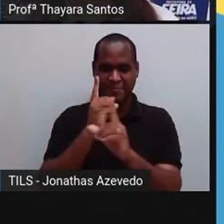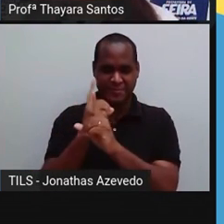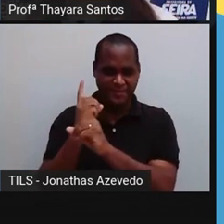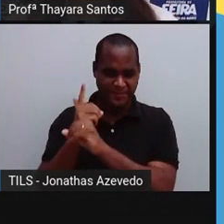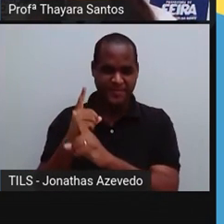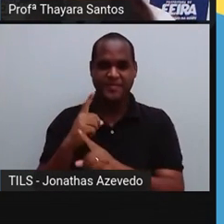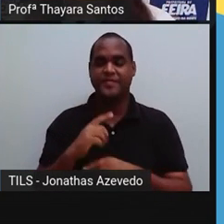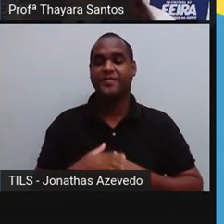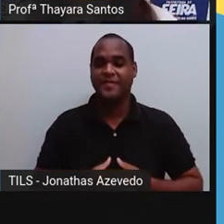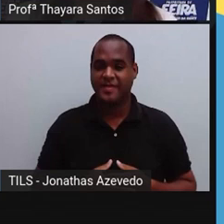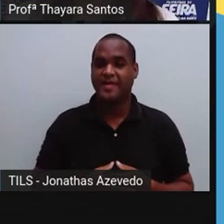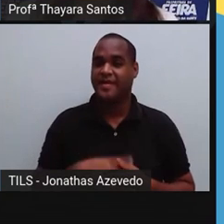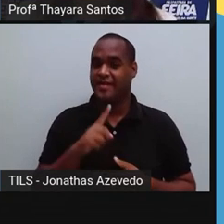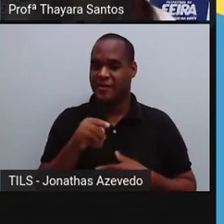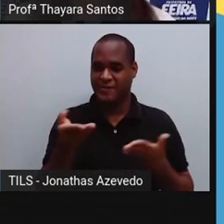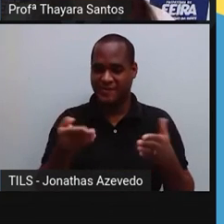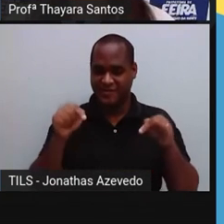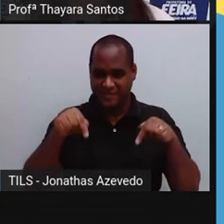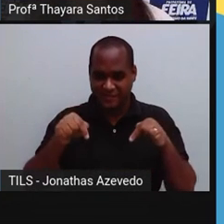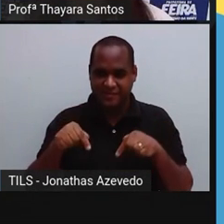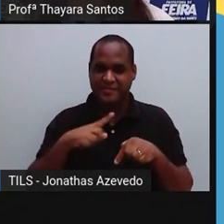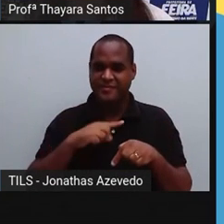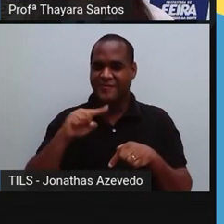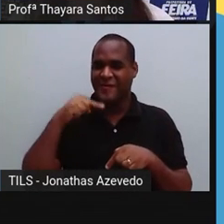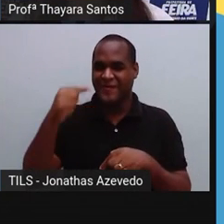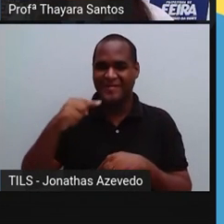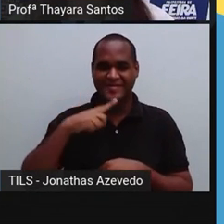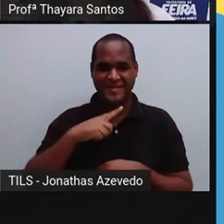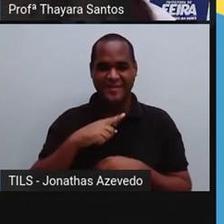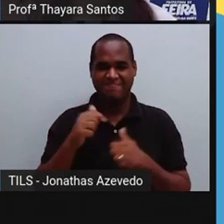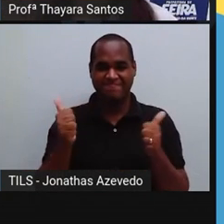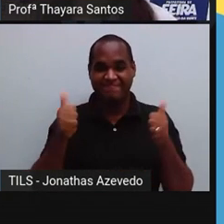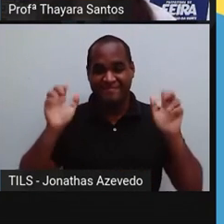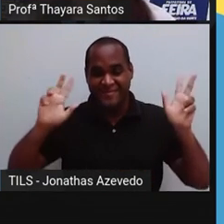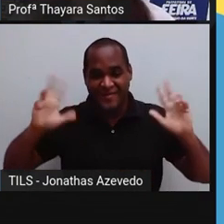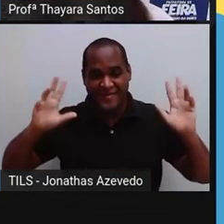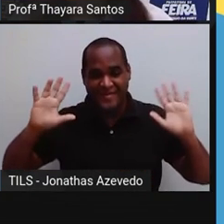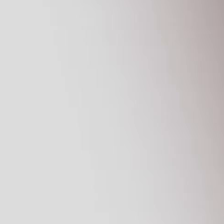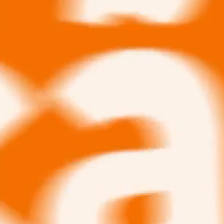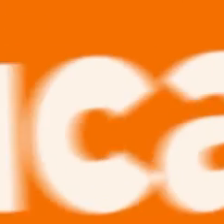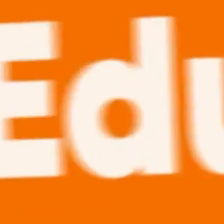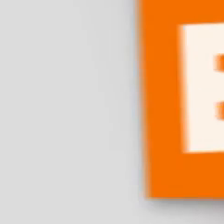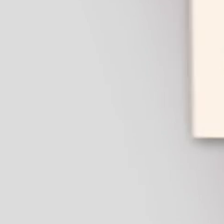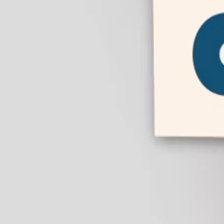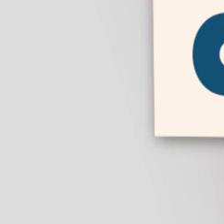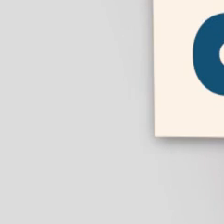Então, eu fico por aqui e até a próxima aula, gente. Tchau, tchau.